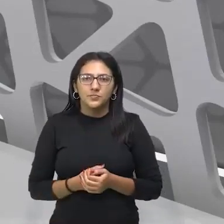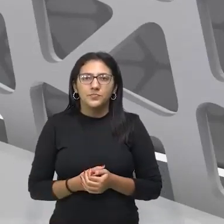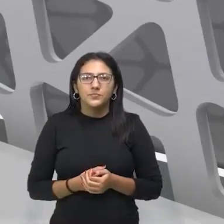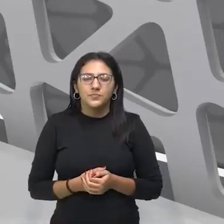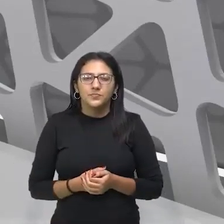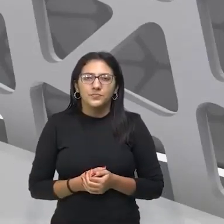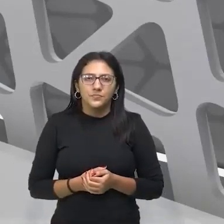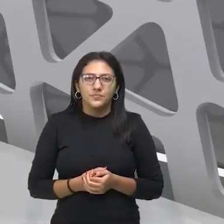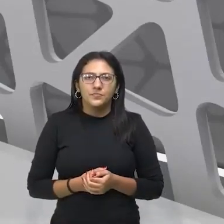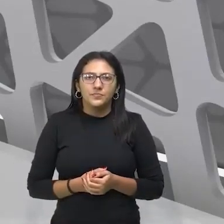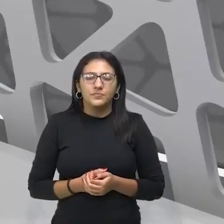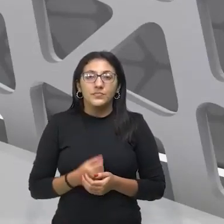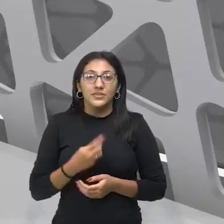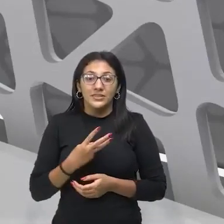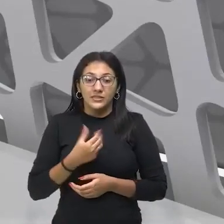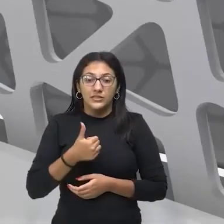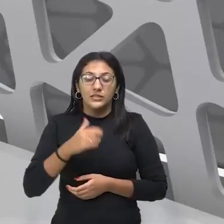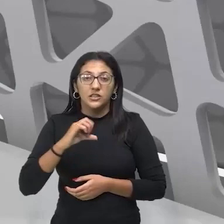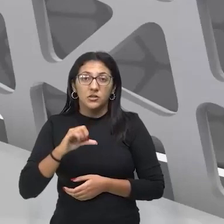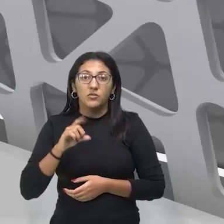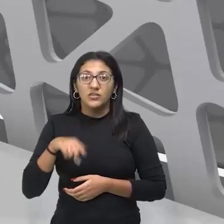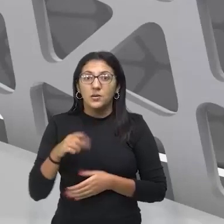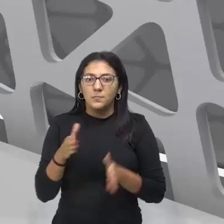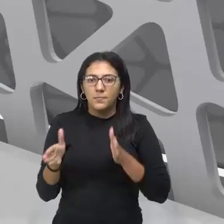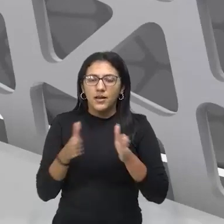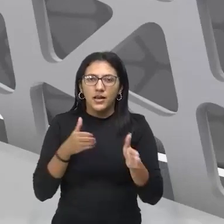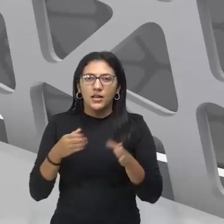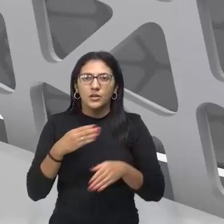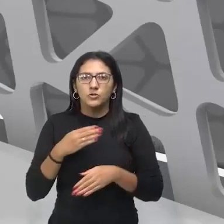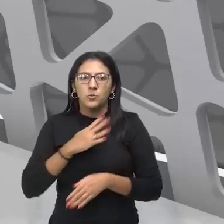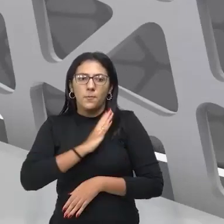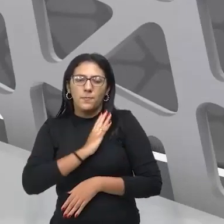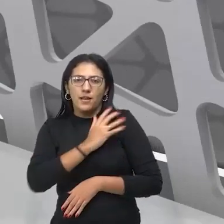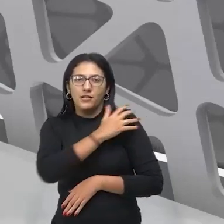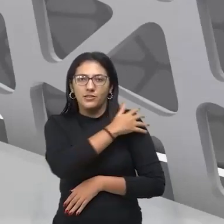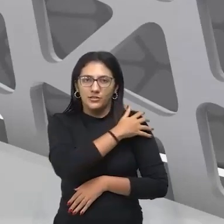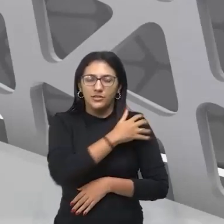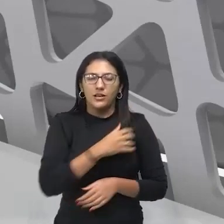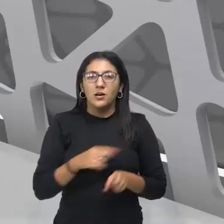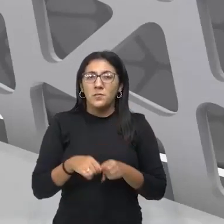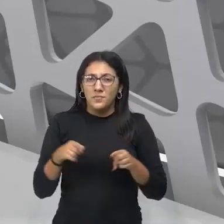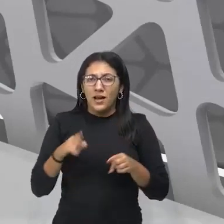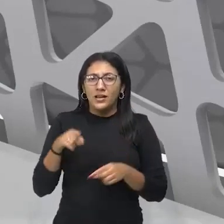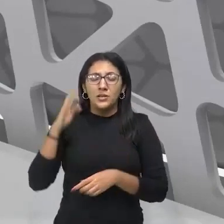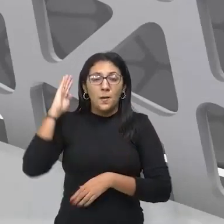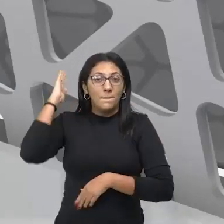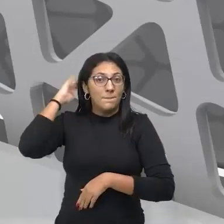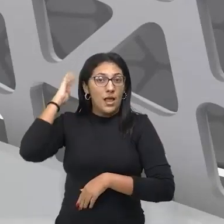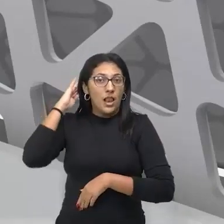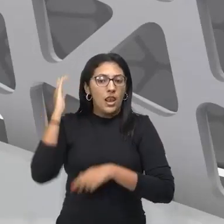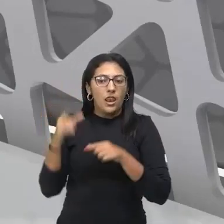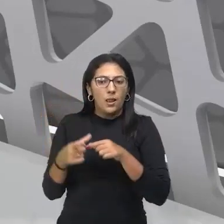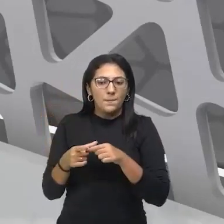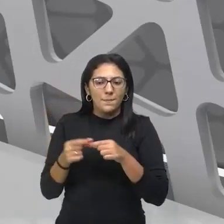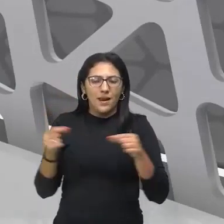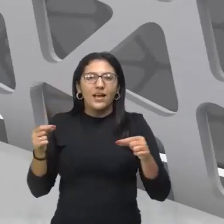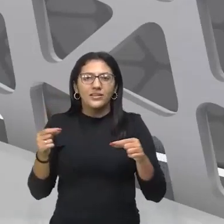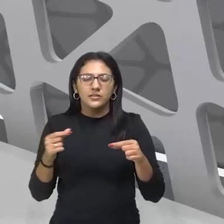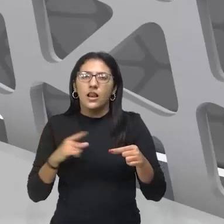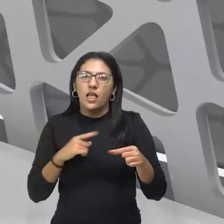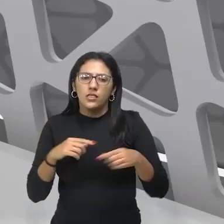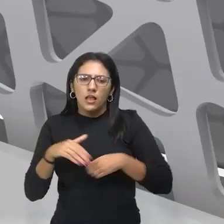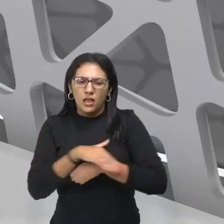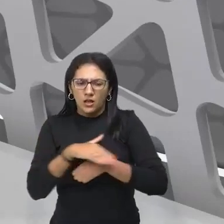319 não vai ser nesse período, ela vai ser durante o governo militar. Mas a Belém-Brasília, né, e a BR Transamazônica vão